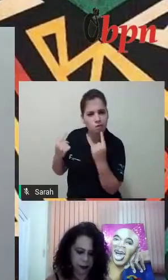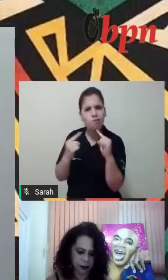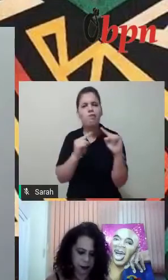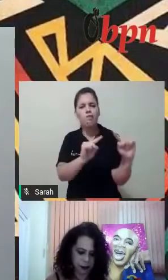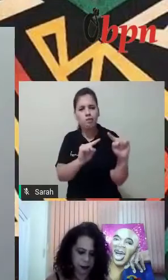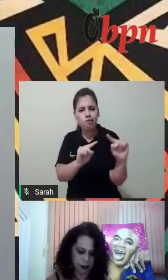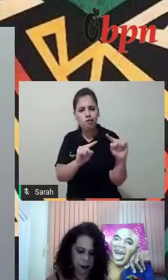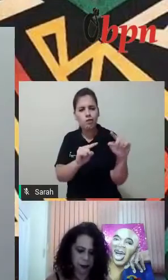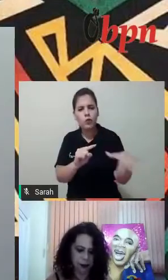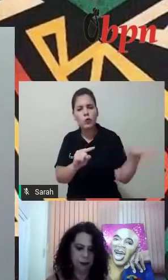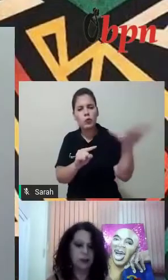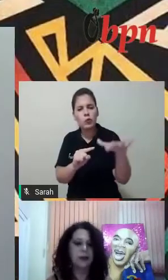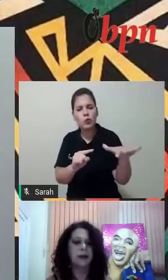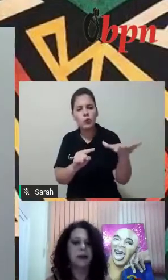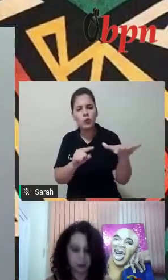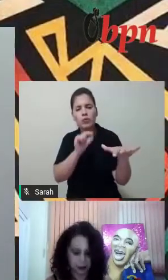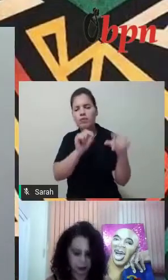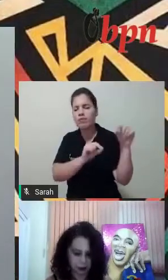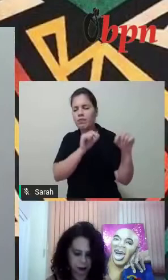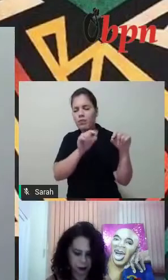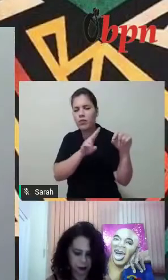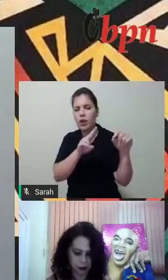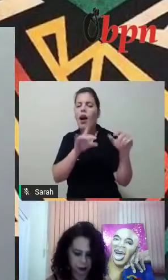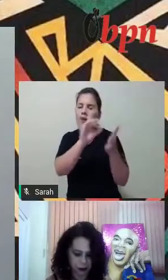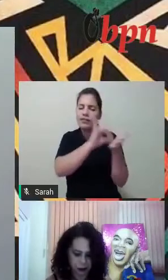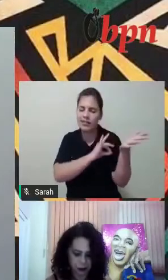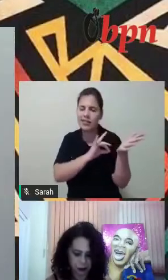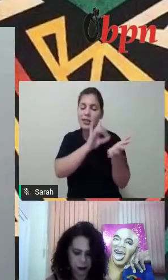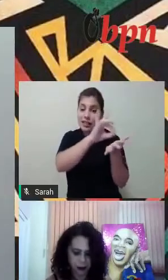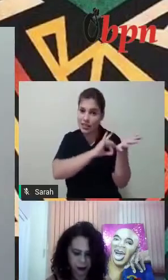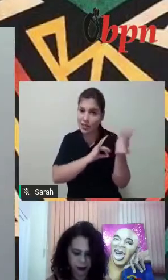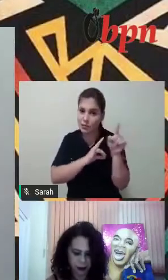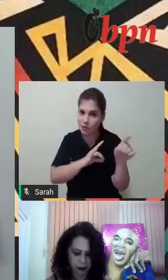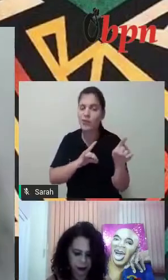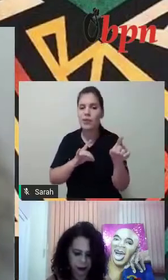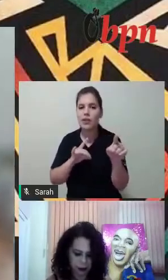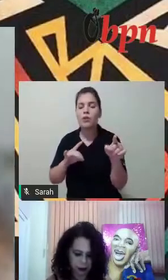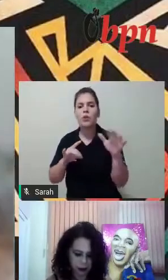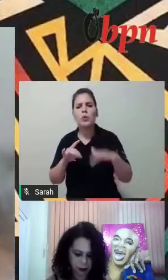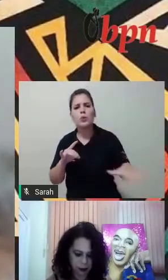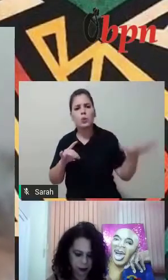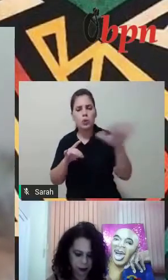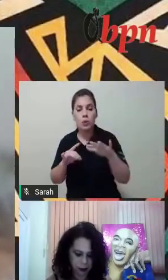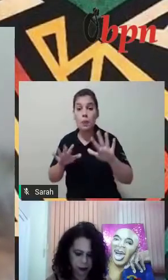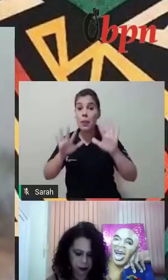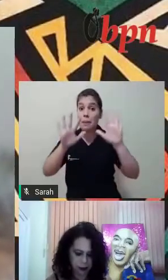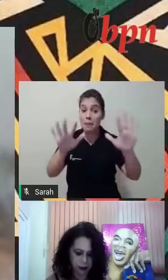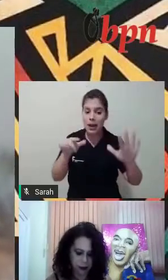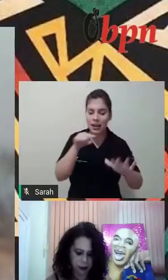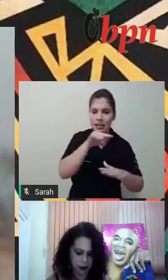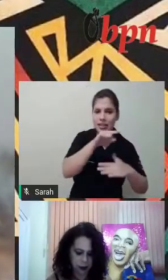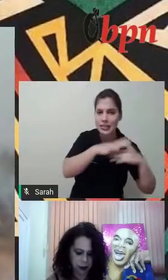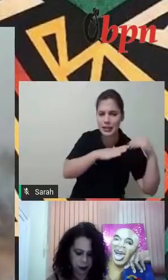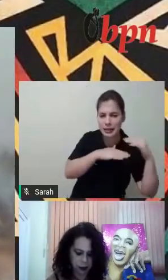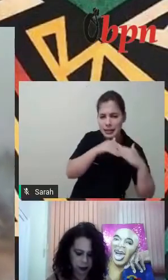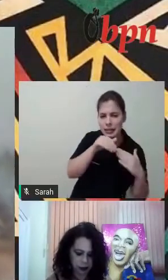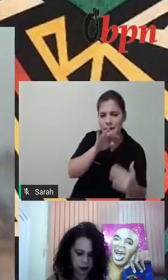os como é que fala? Enfrentar o inimigo. Já a tática. Deixa eu ver o recado